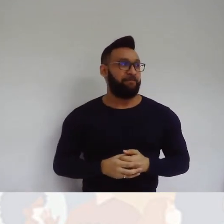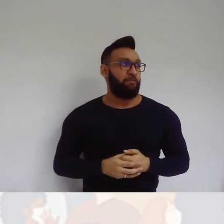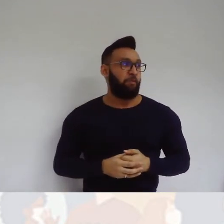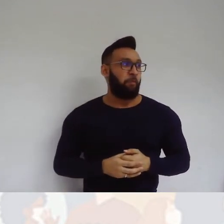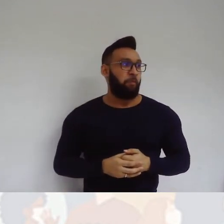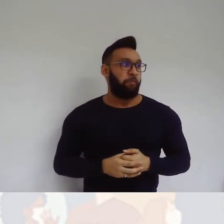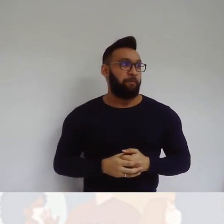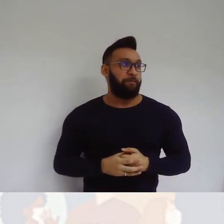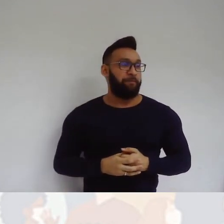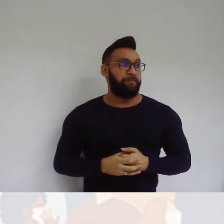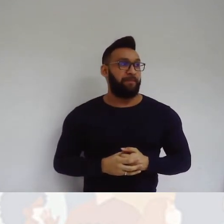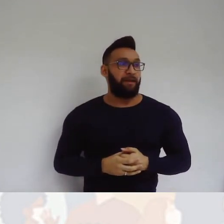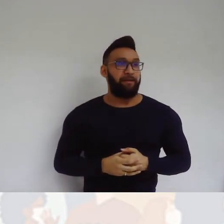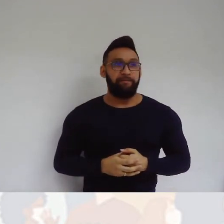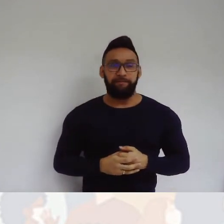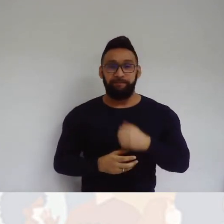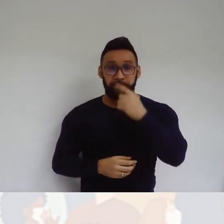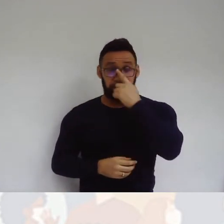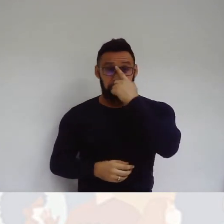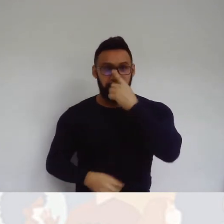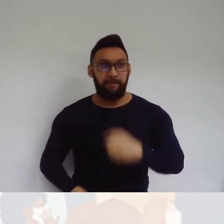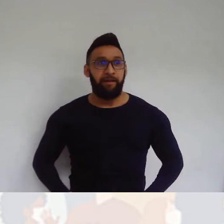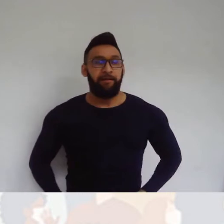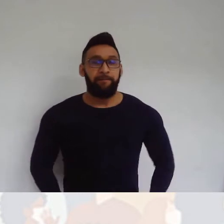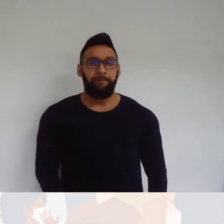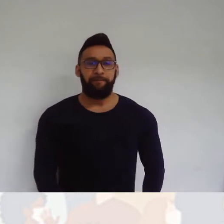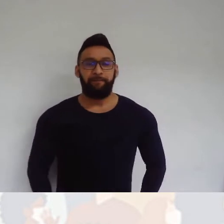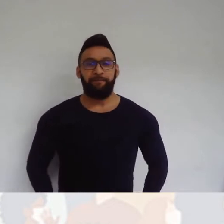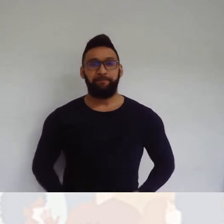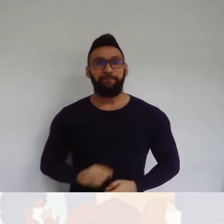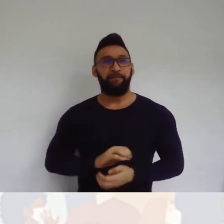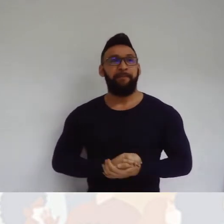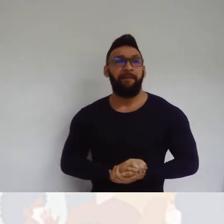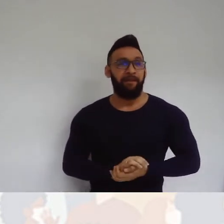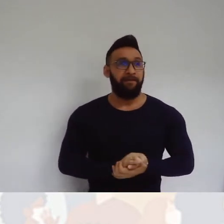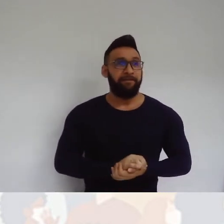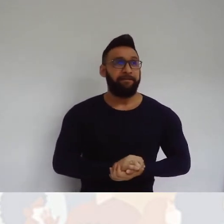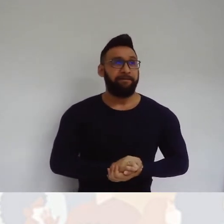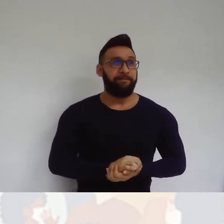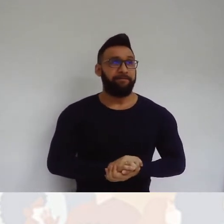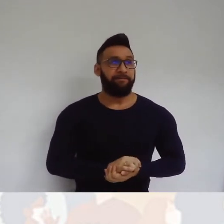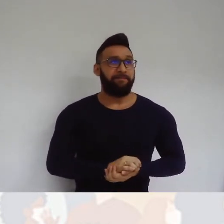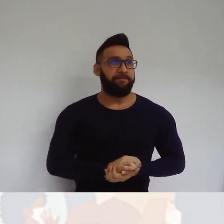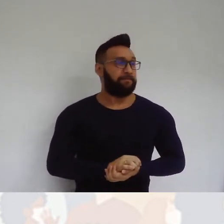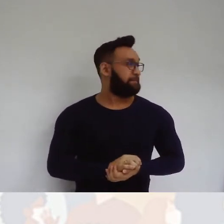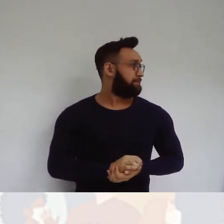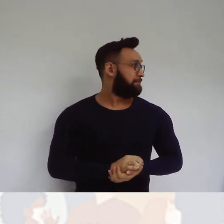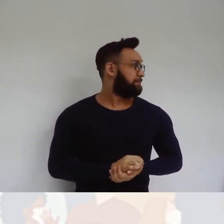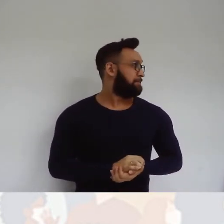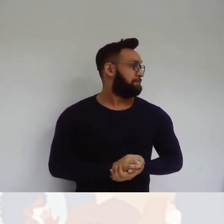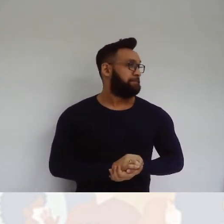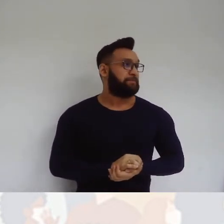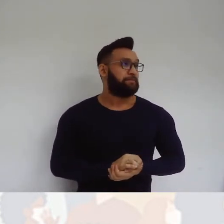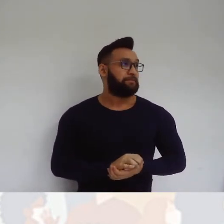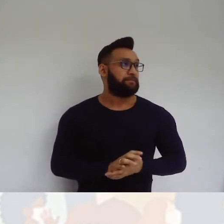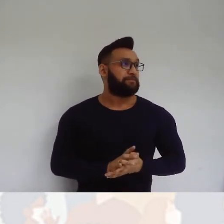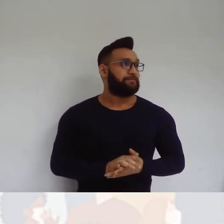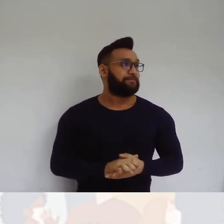Márcio? Sem gelo, por favor. Márcio, vai lá. Obrigada.